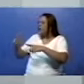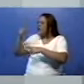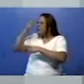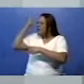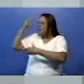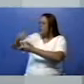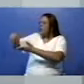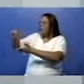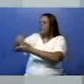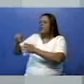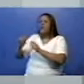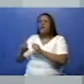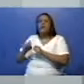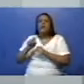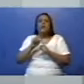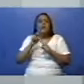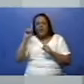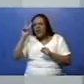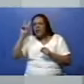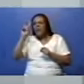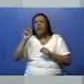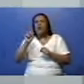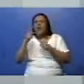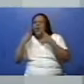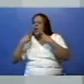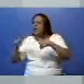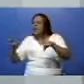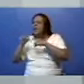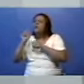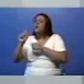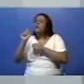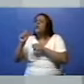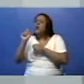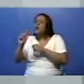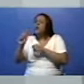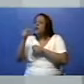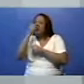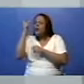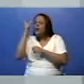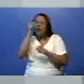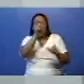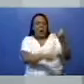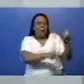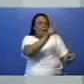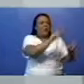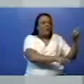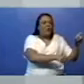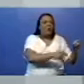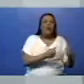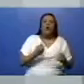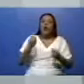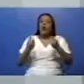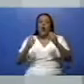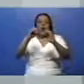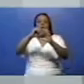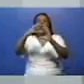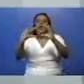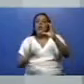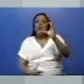geralmente ocupava? Quem é que canta? Pessoas. Pessoas cantam. Então, qual a classe de palavras que